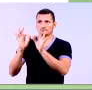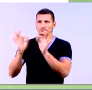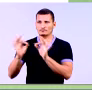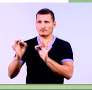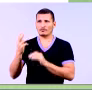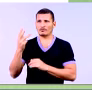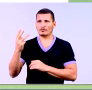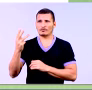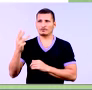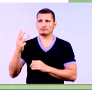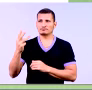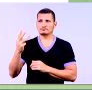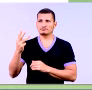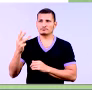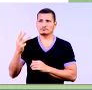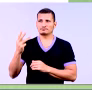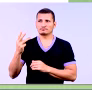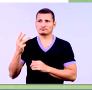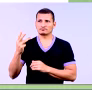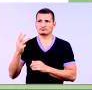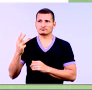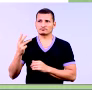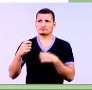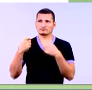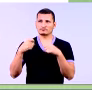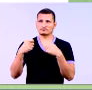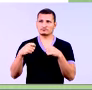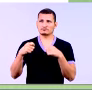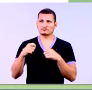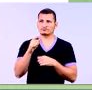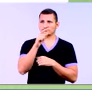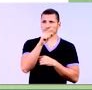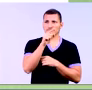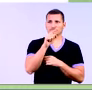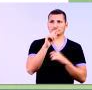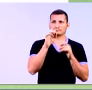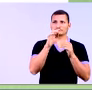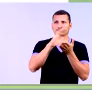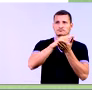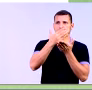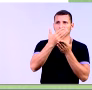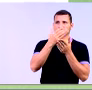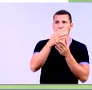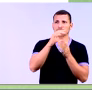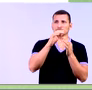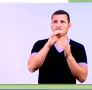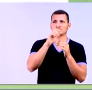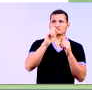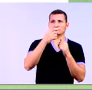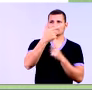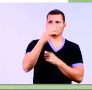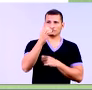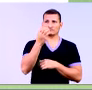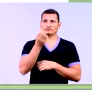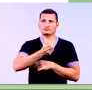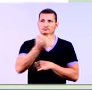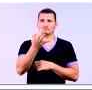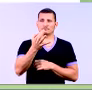mas observe que nós precisamos fazer essa alteração aqui, ó. É isso que nós queremos.